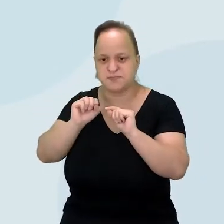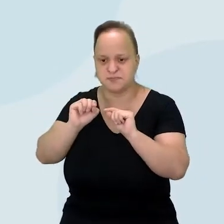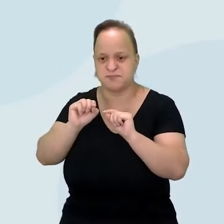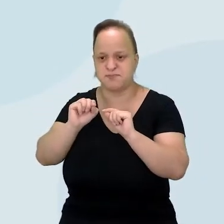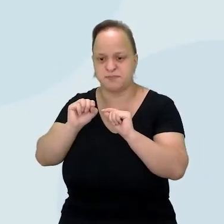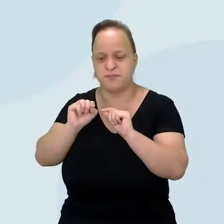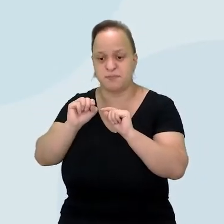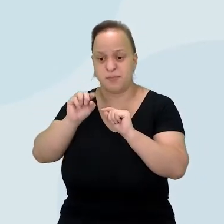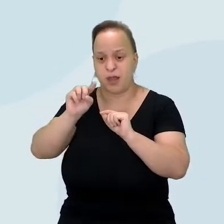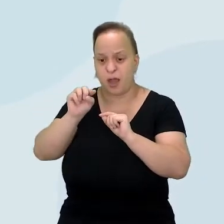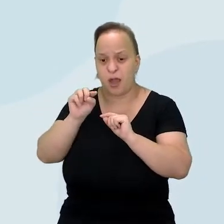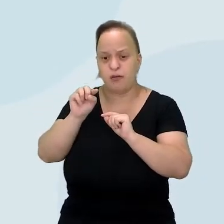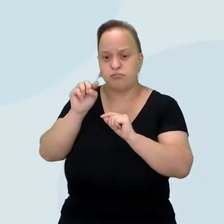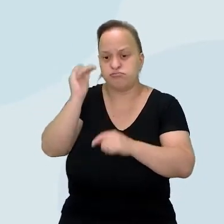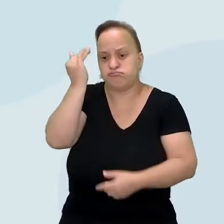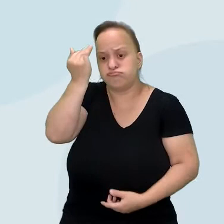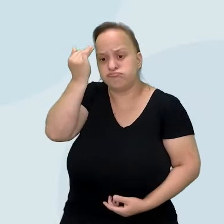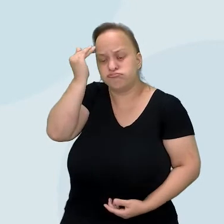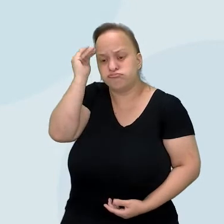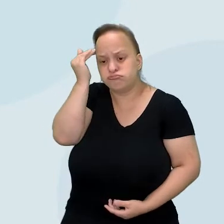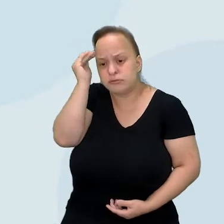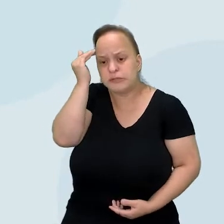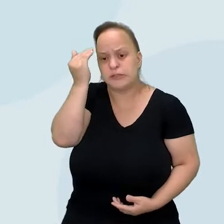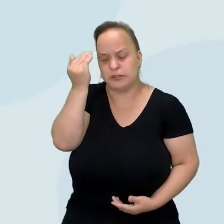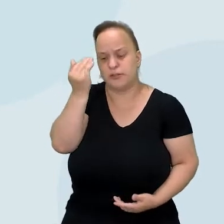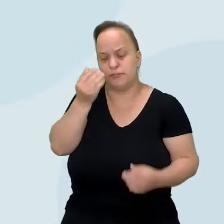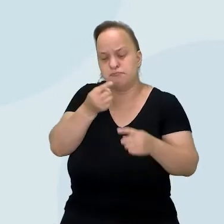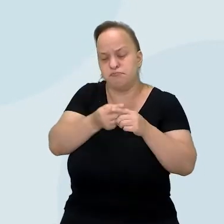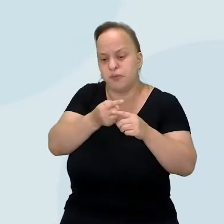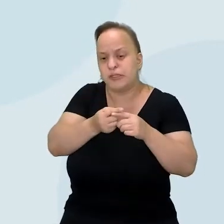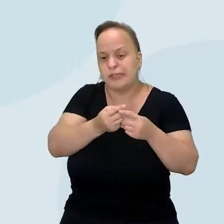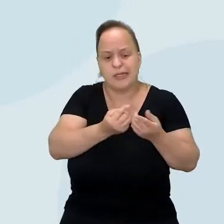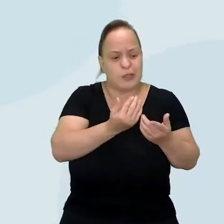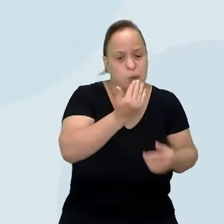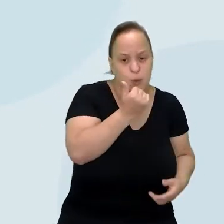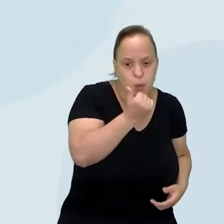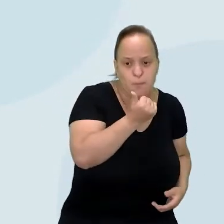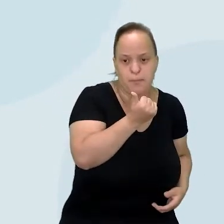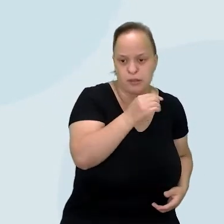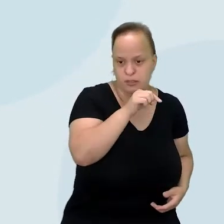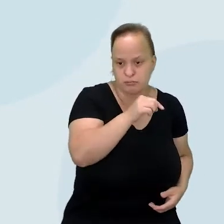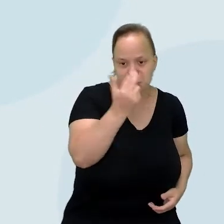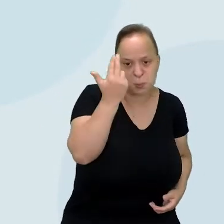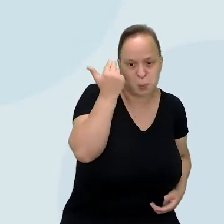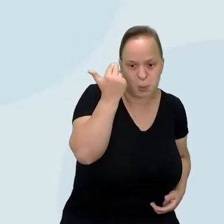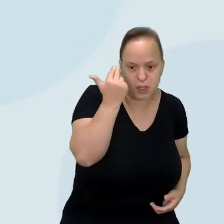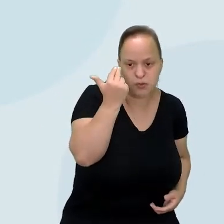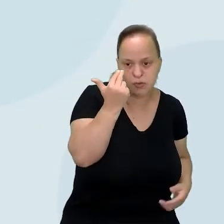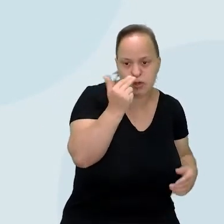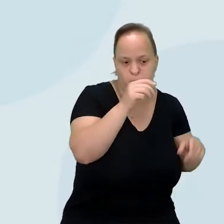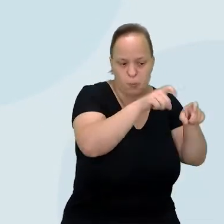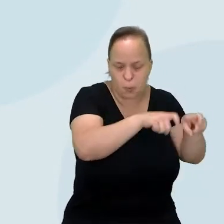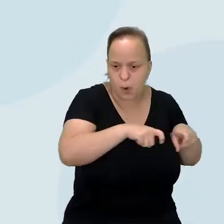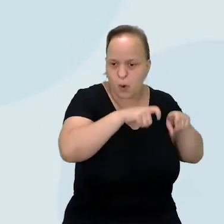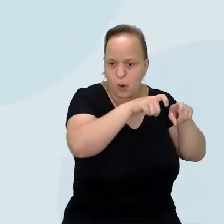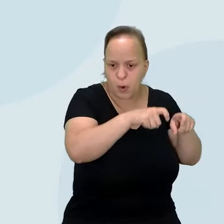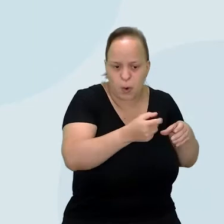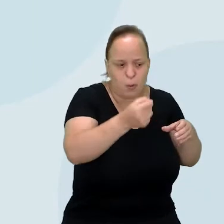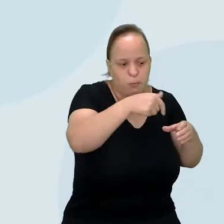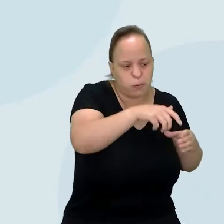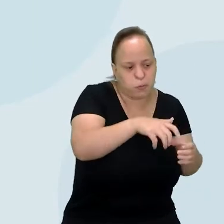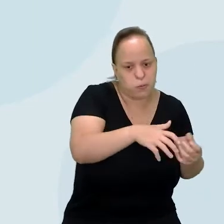é entender como as transformações do alimento cru provido pela agricultura